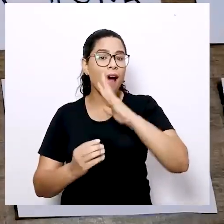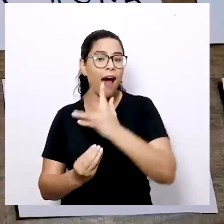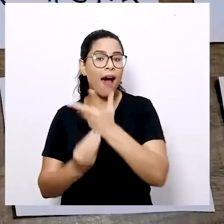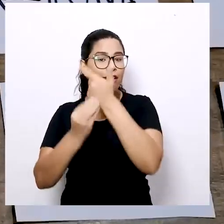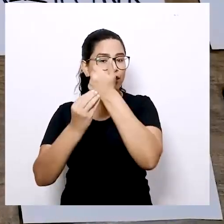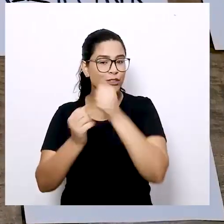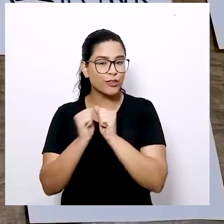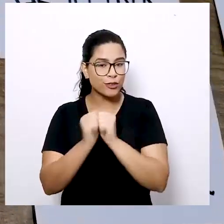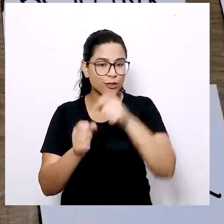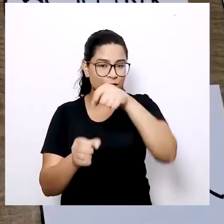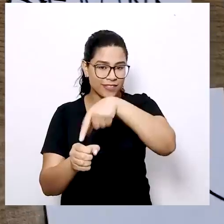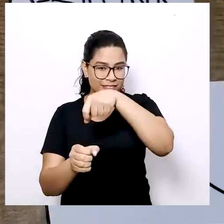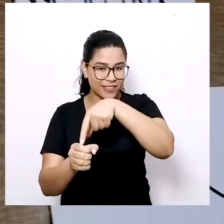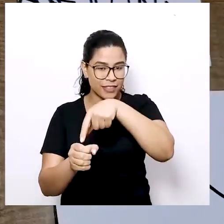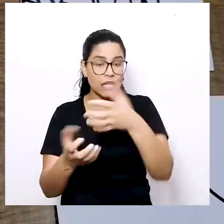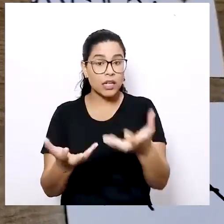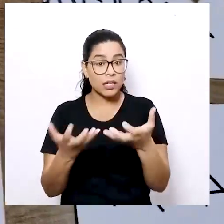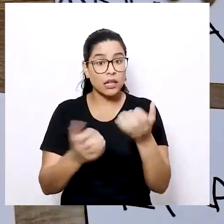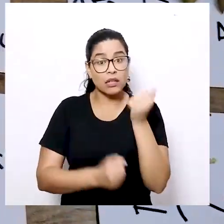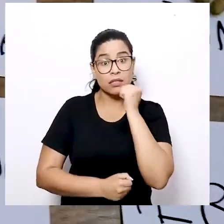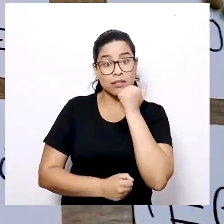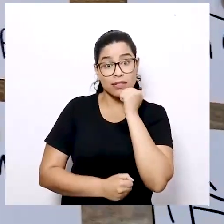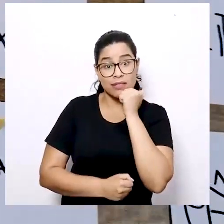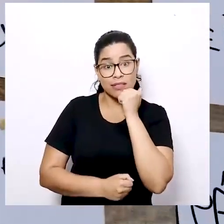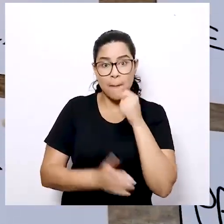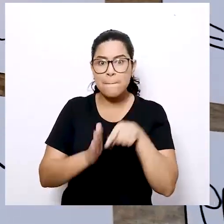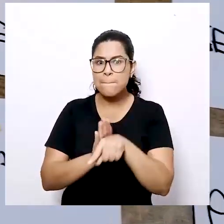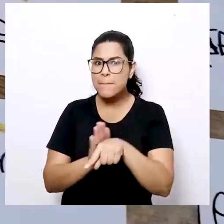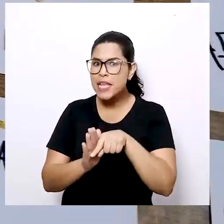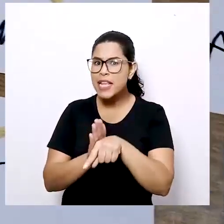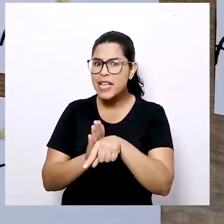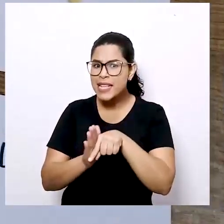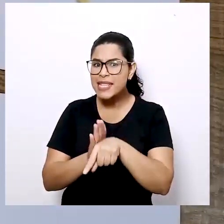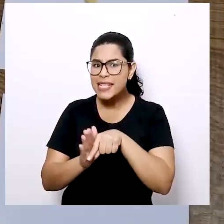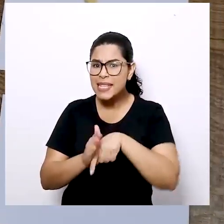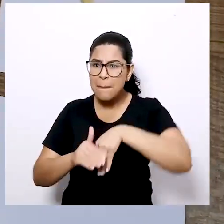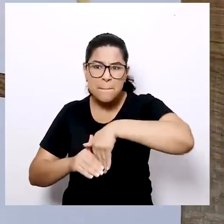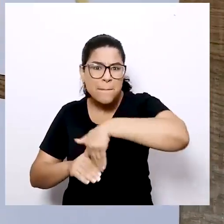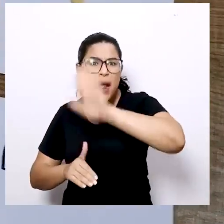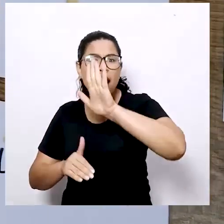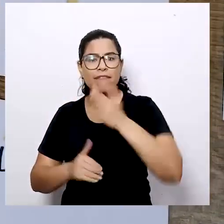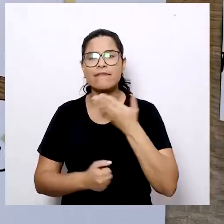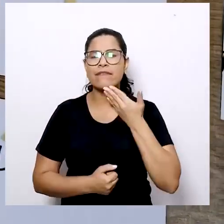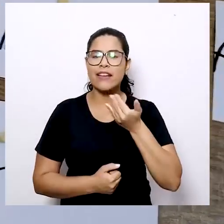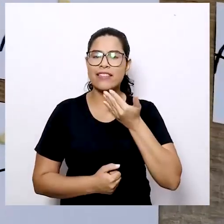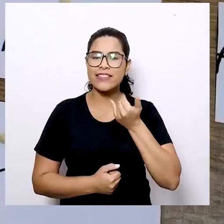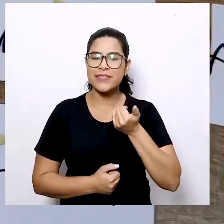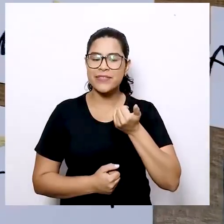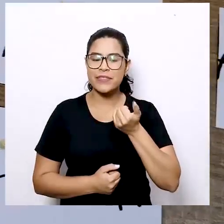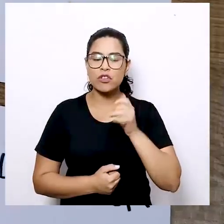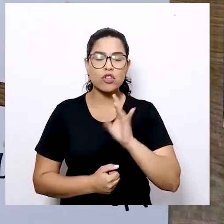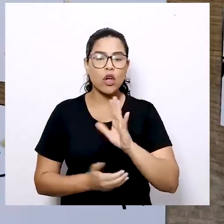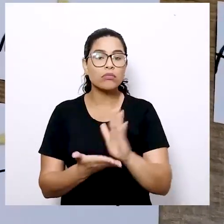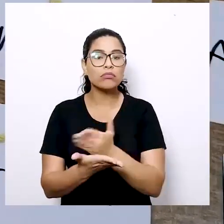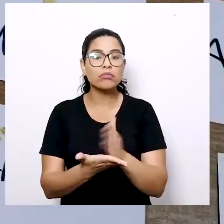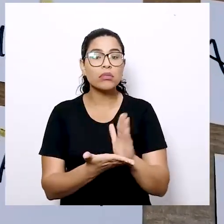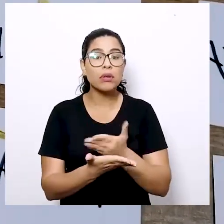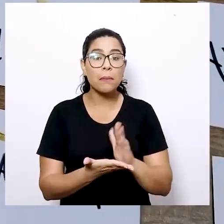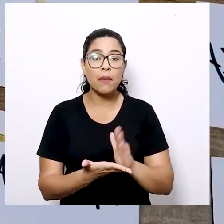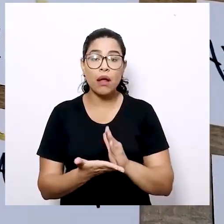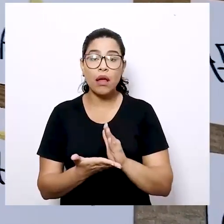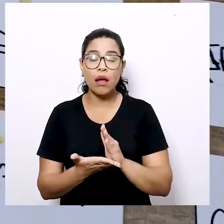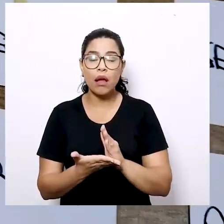sementes. Se você quiser ser um cientista que pesquisa mais sobre as sementes, é muito fácil. É só ir